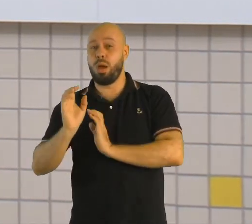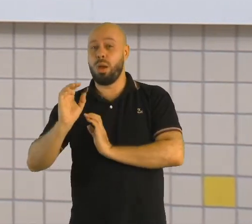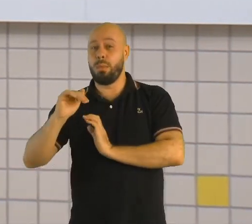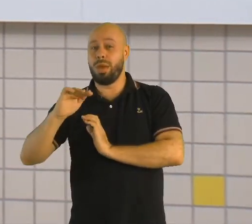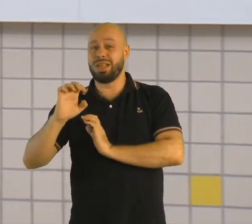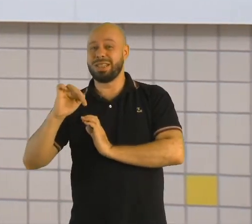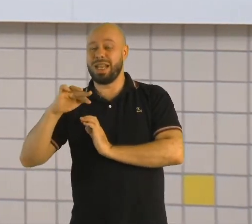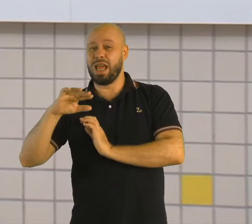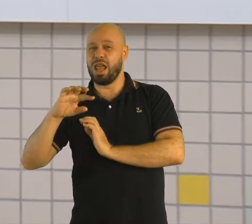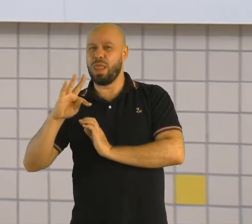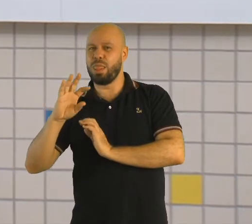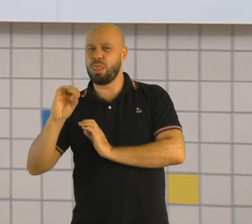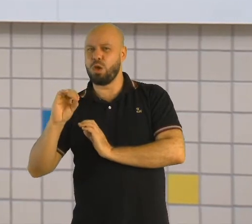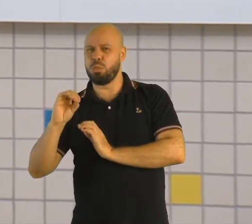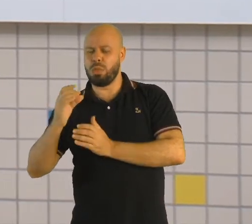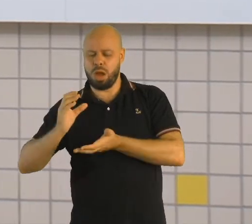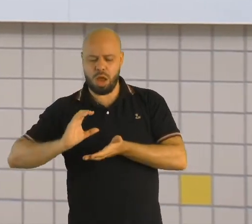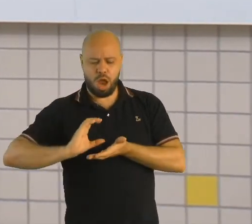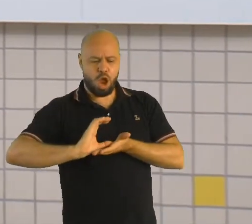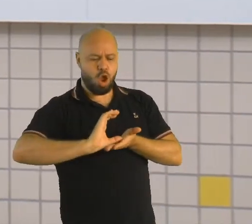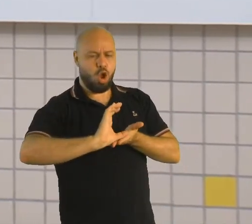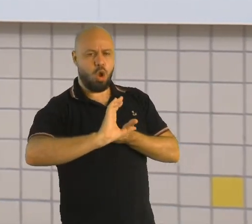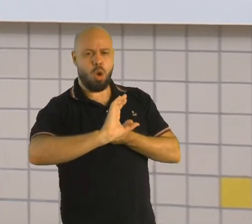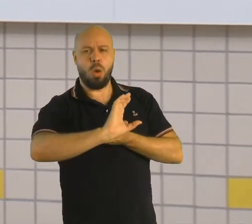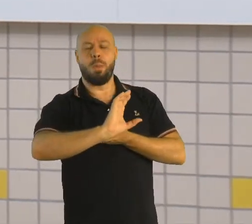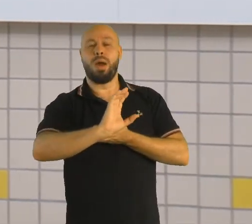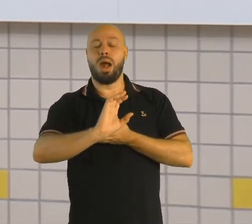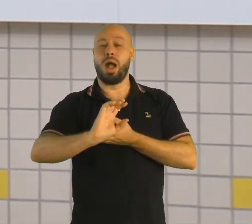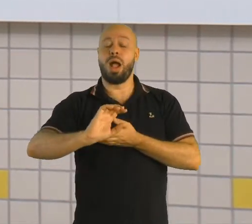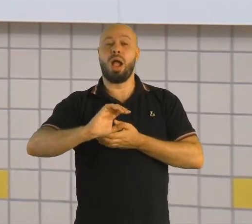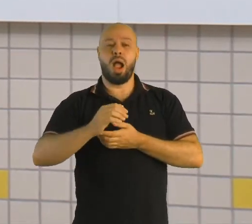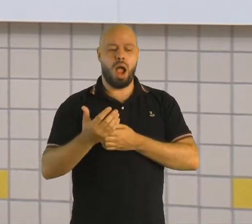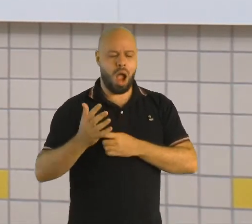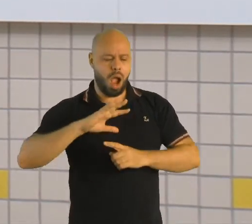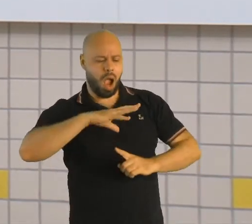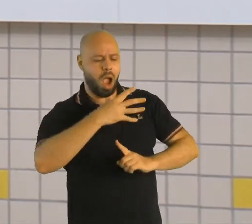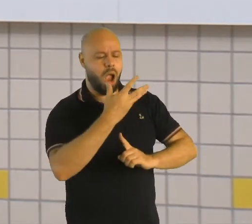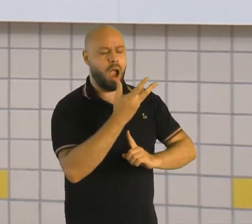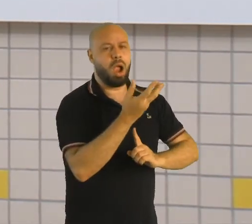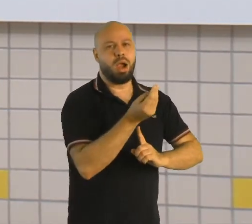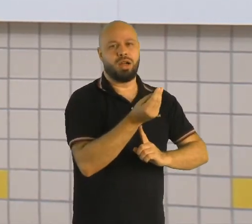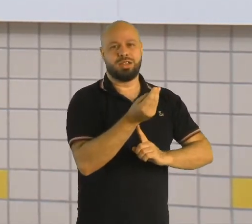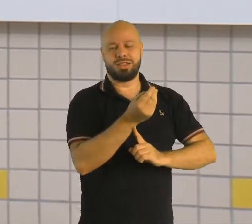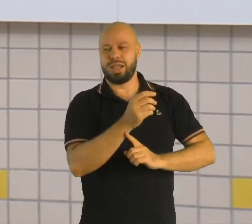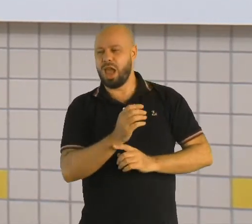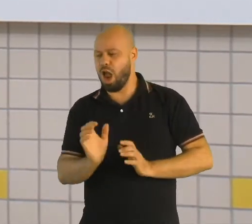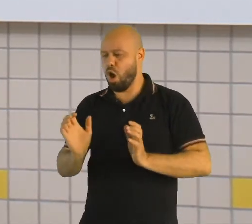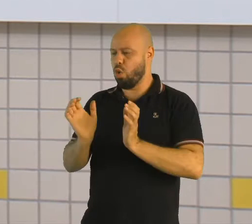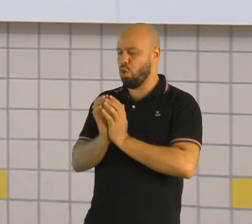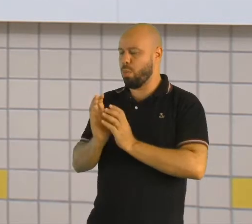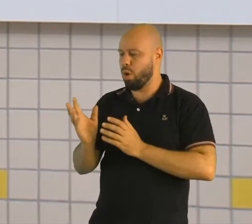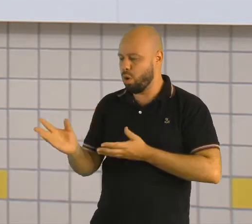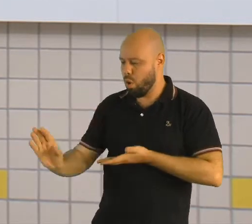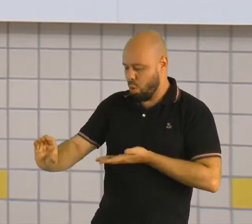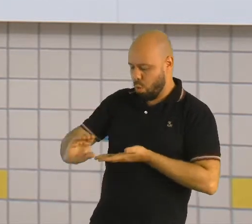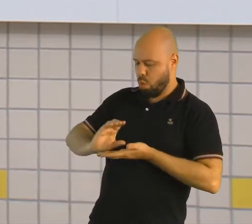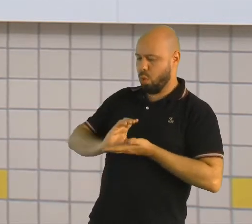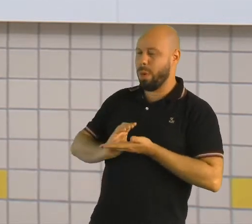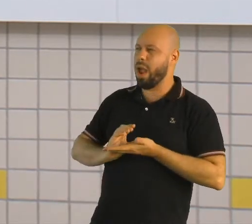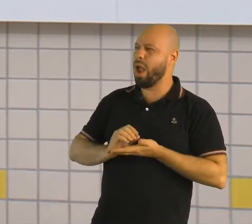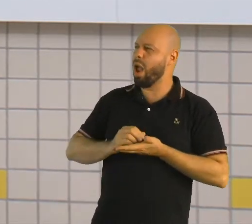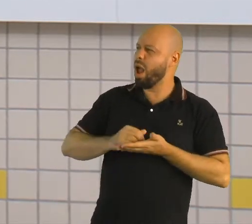e patrocínio dos artistas e intelectuais. Ou seja, esses mecenas eram pessoas que patrocinavam